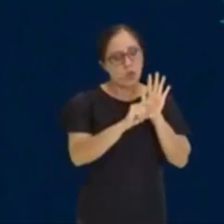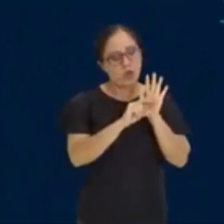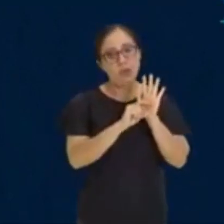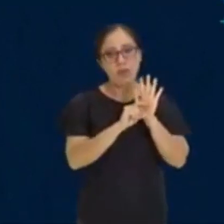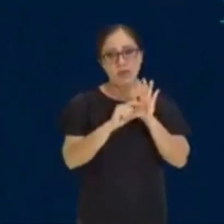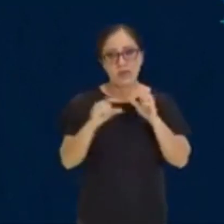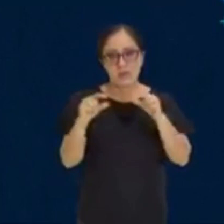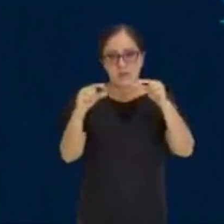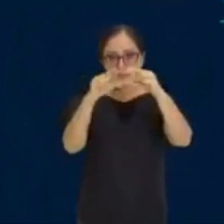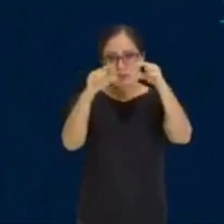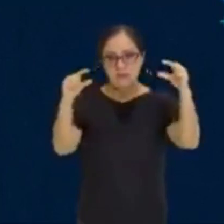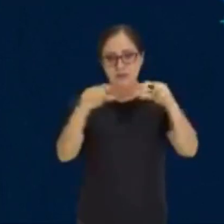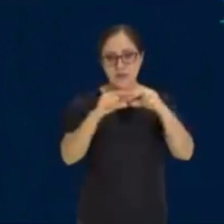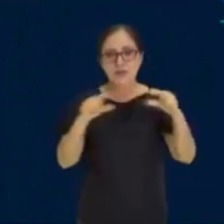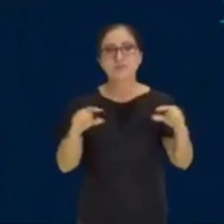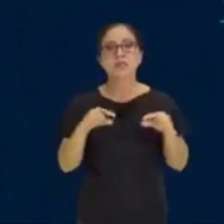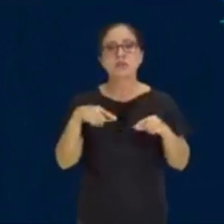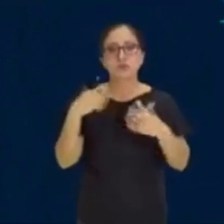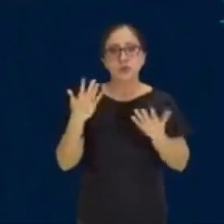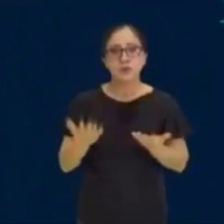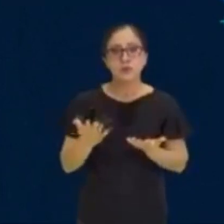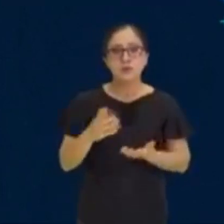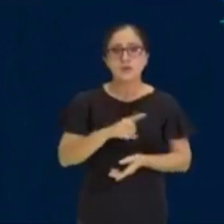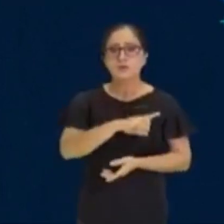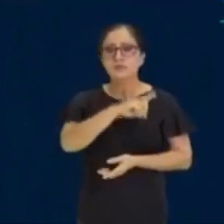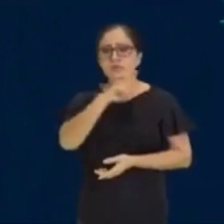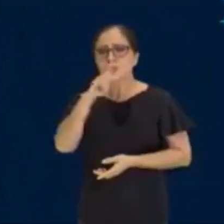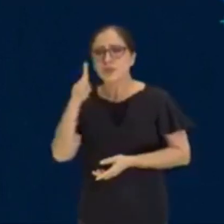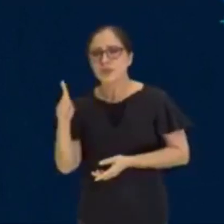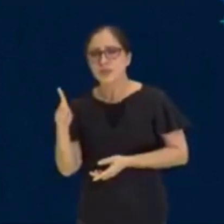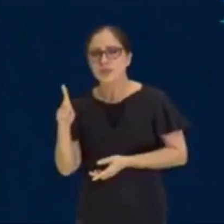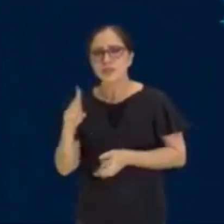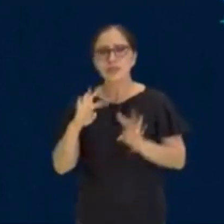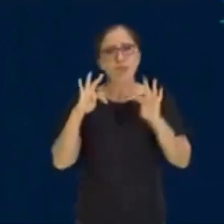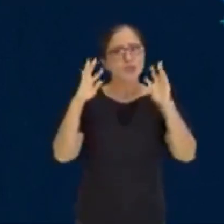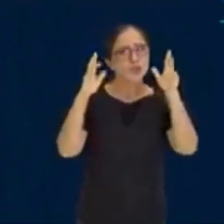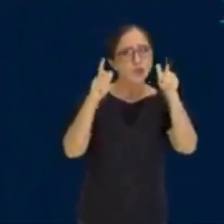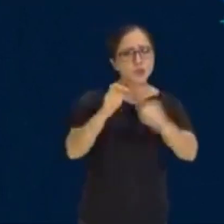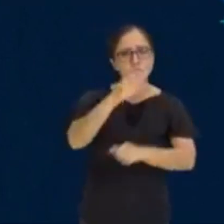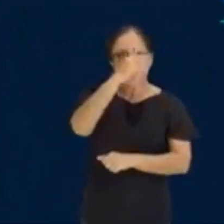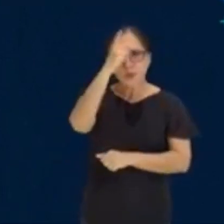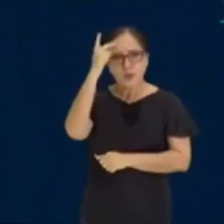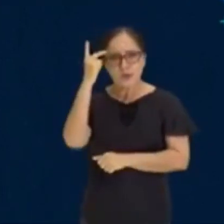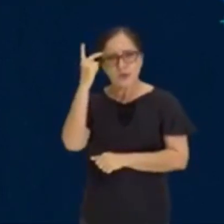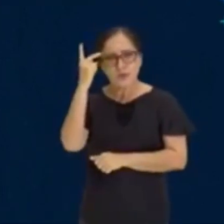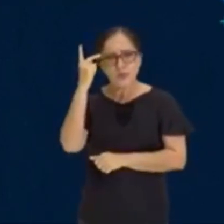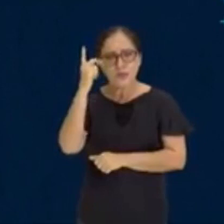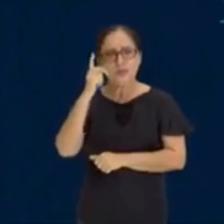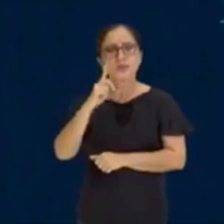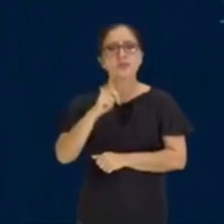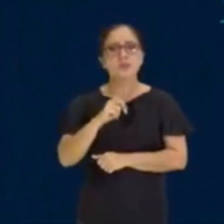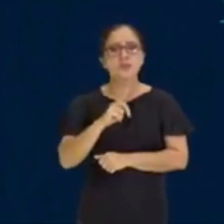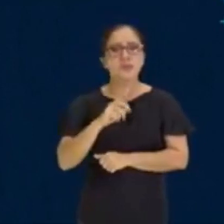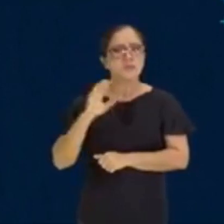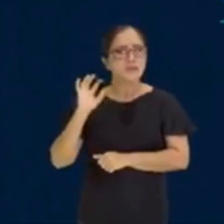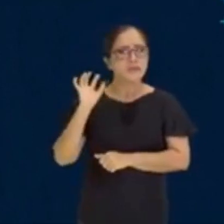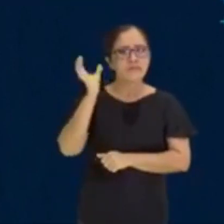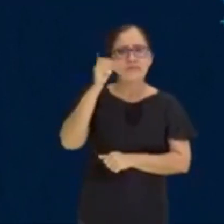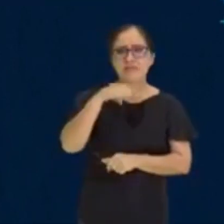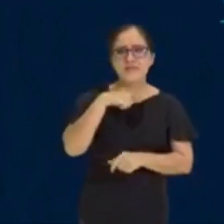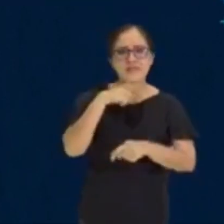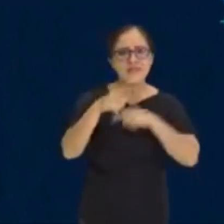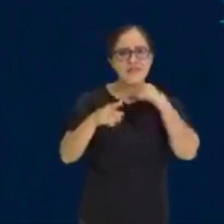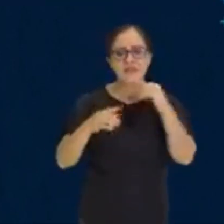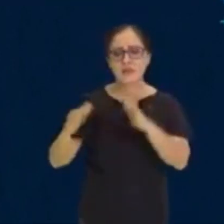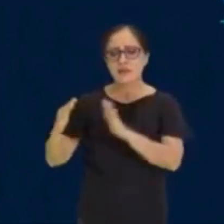lírico fala, foi assim, no dia em que todas as pessoas do planeta inteiro resolveram que ninguém ia sair de